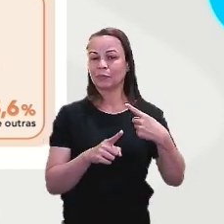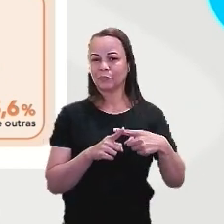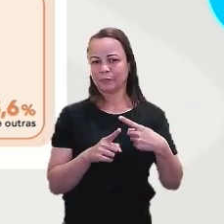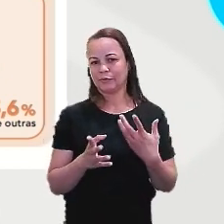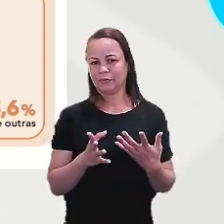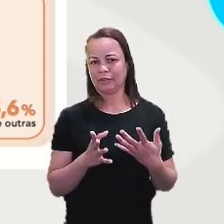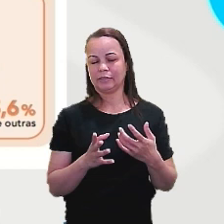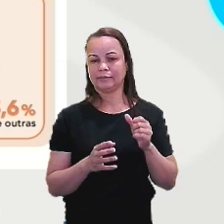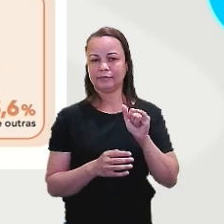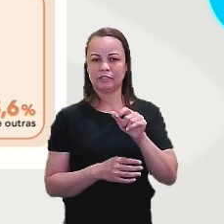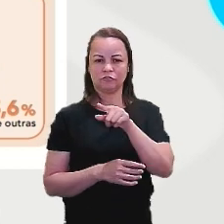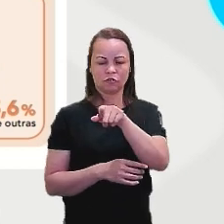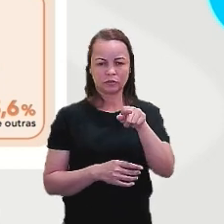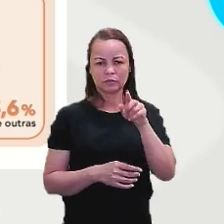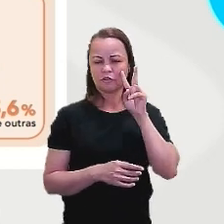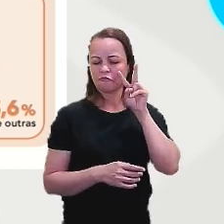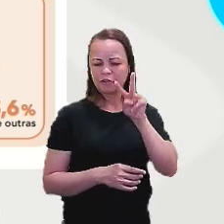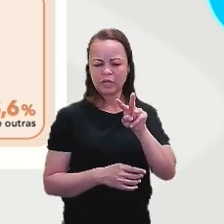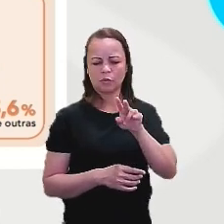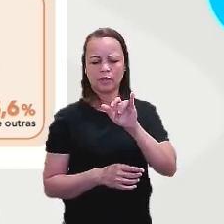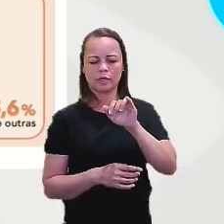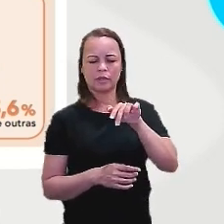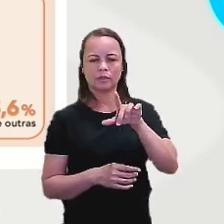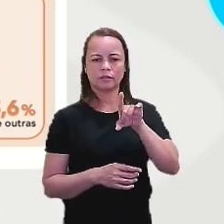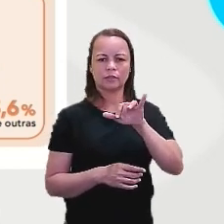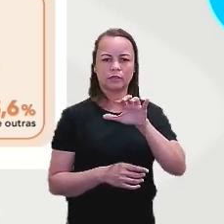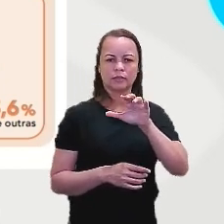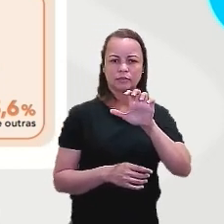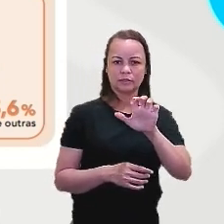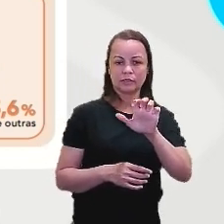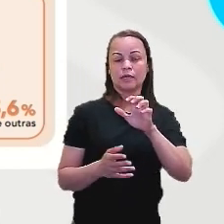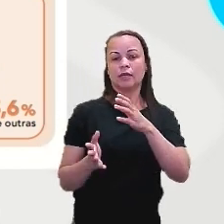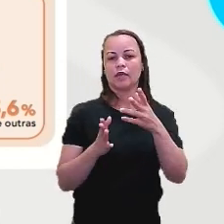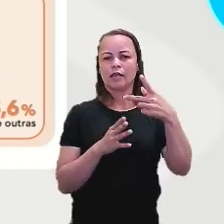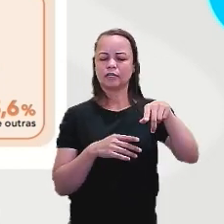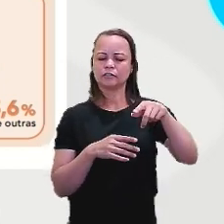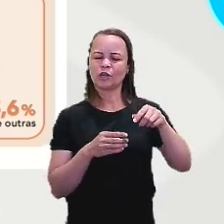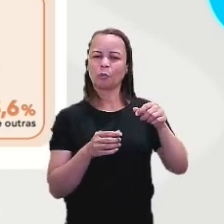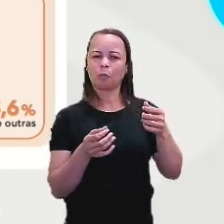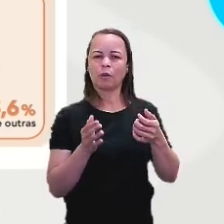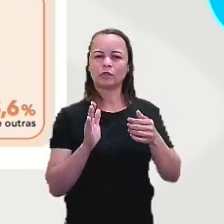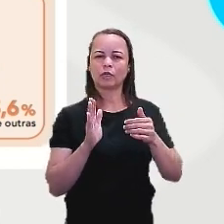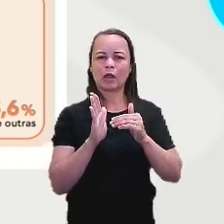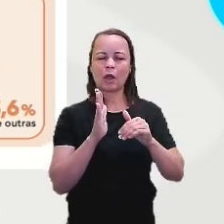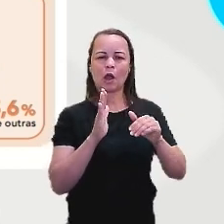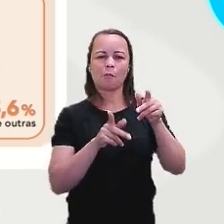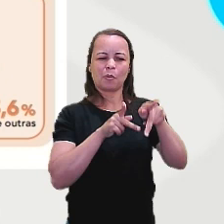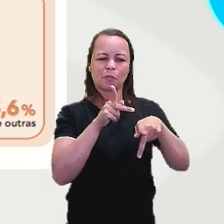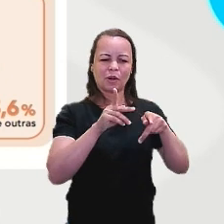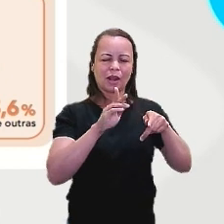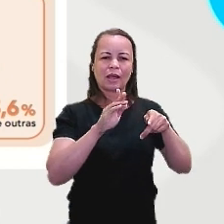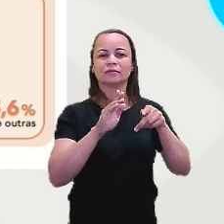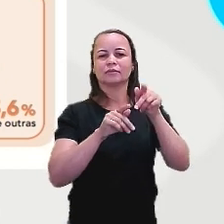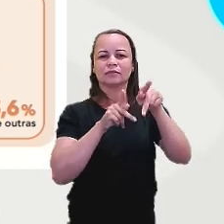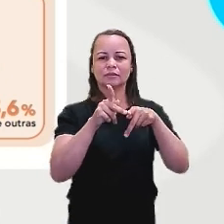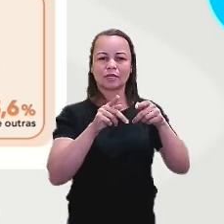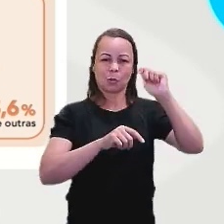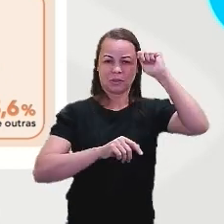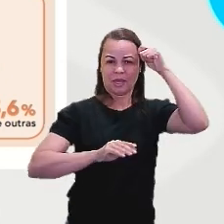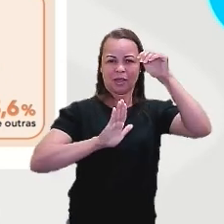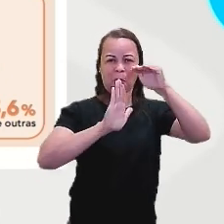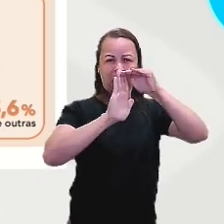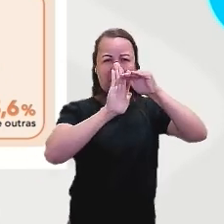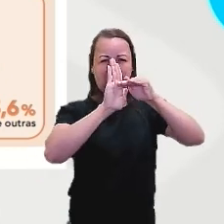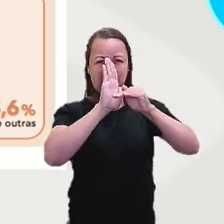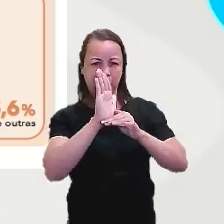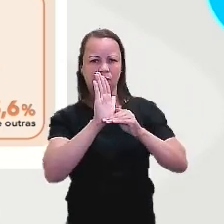ver os índices, eles são sempre desfavoráveis para a população negra. Então, não existe Dia